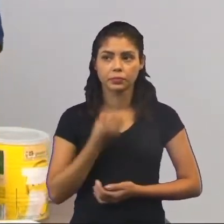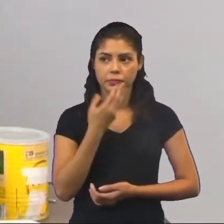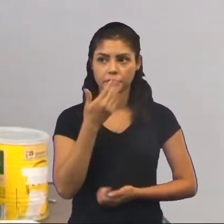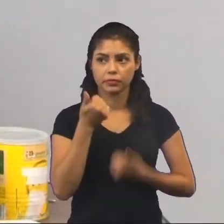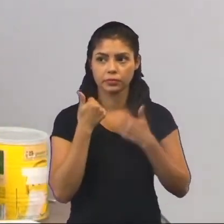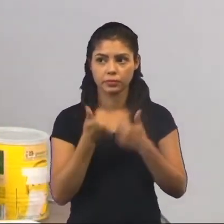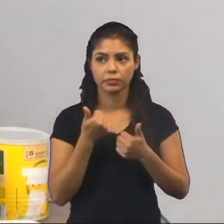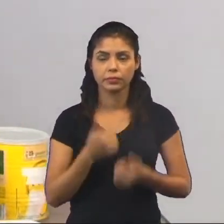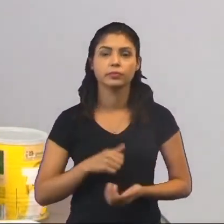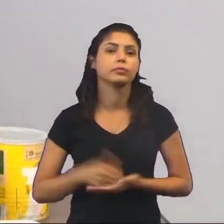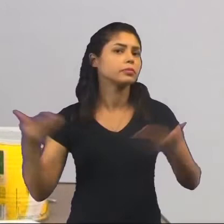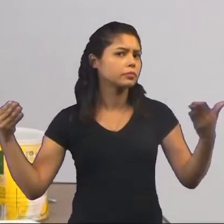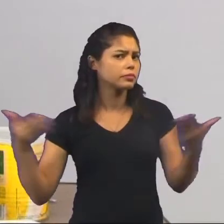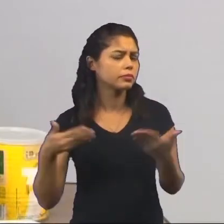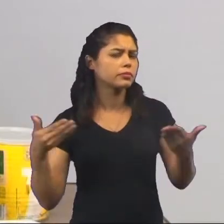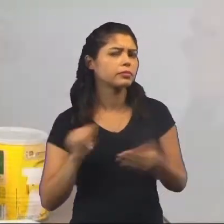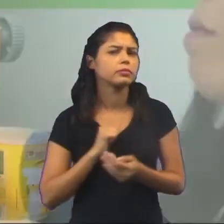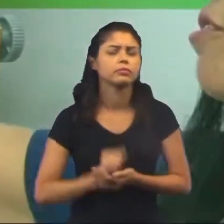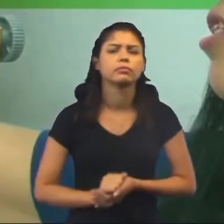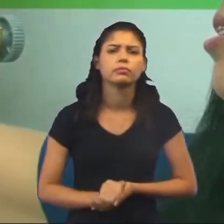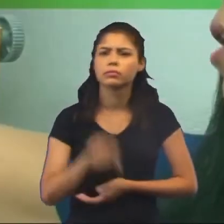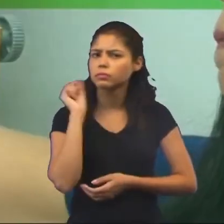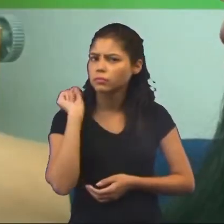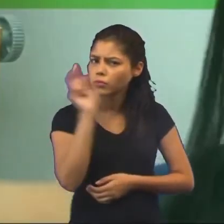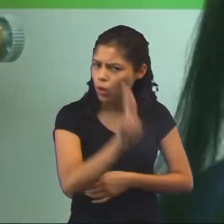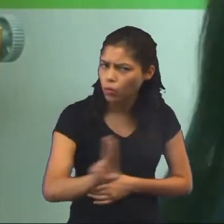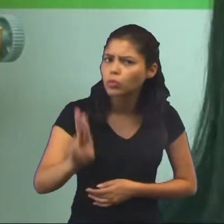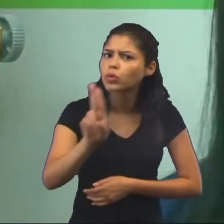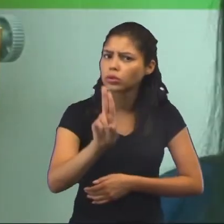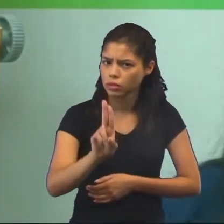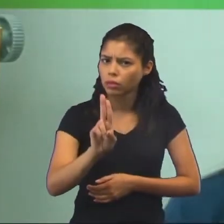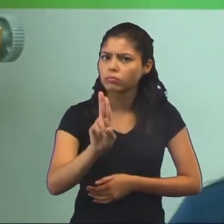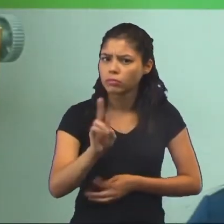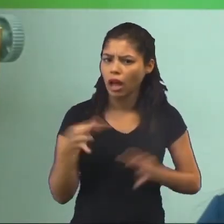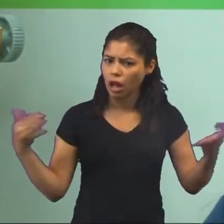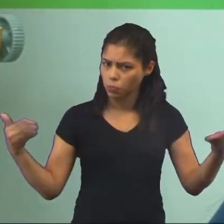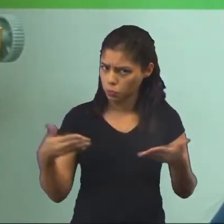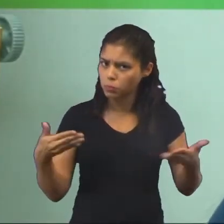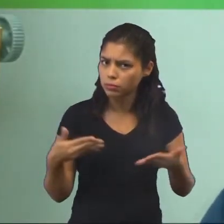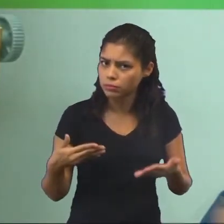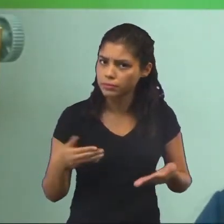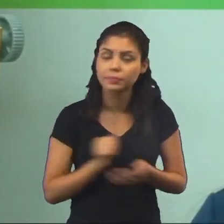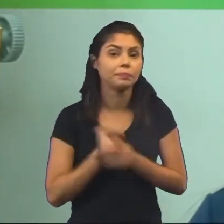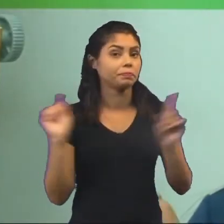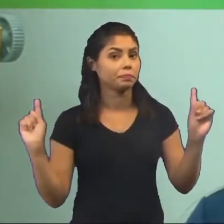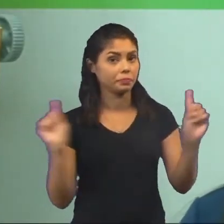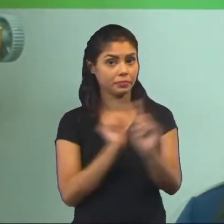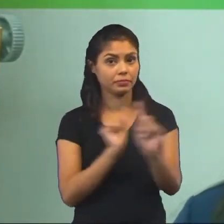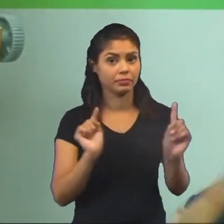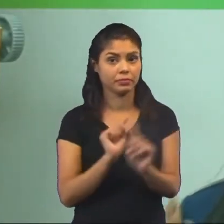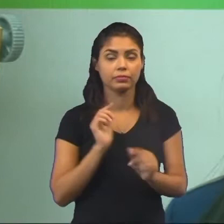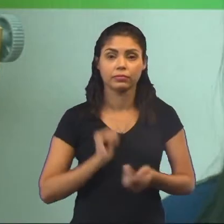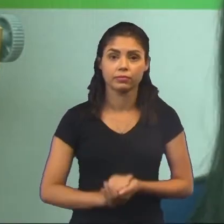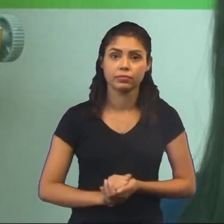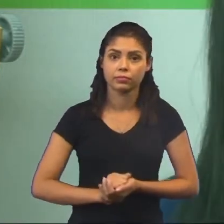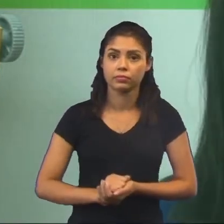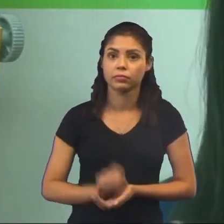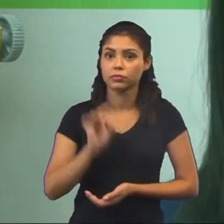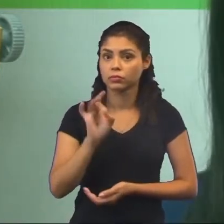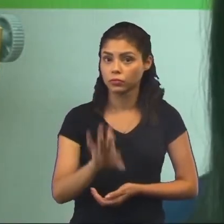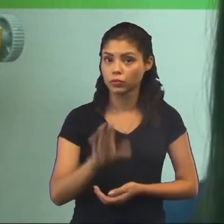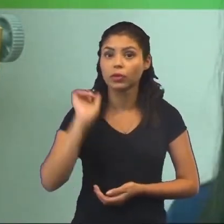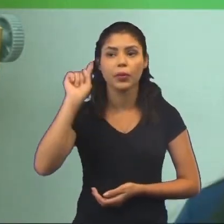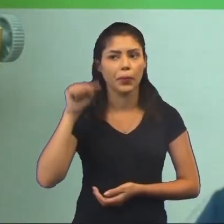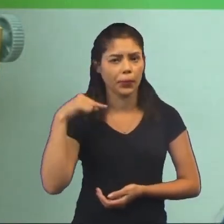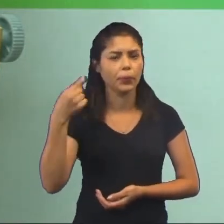Muito bem. E agora, será que nós vamos utilizar o pacote de granulado agora? Não, o pacote de granulado, o